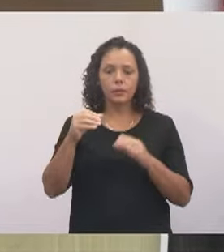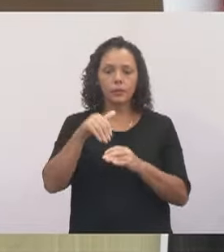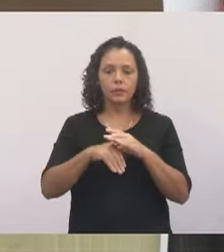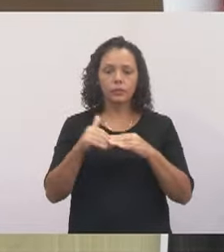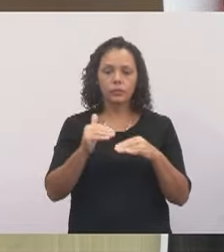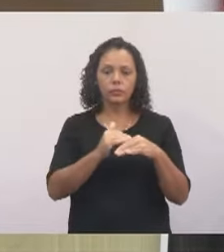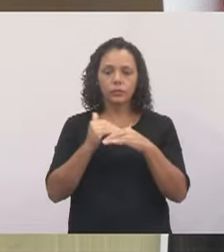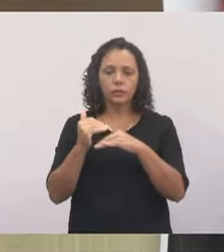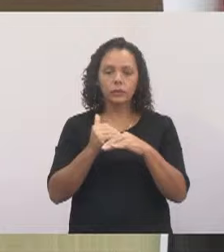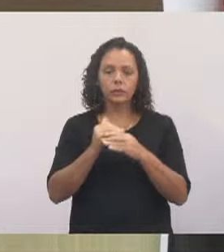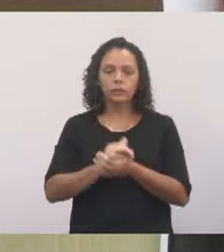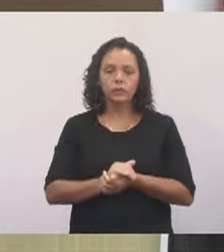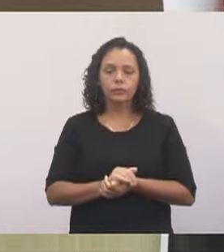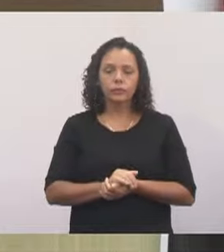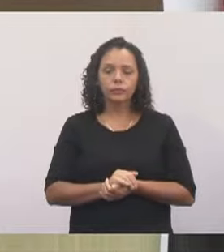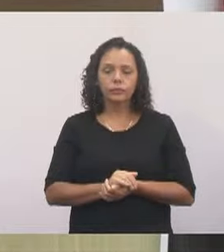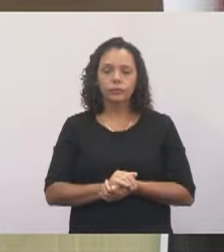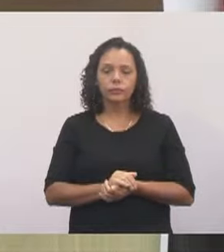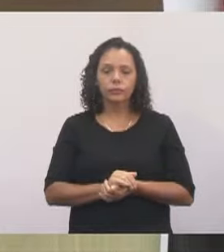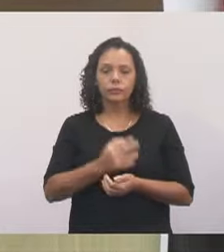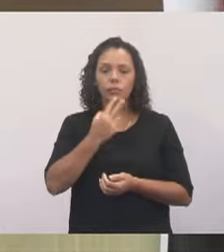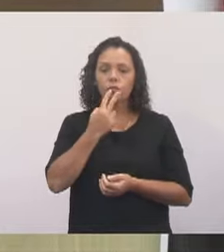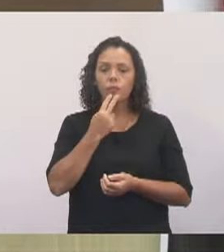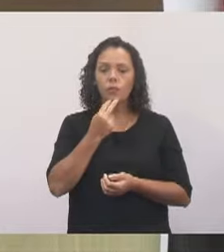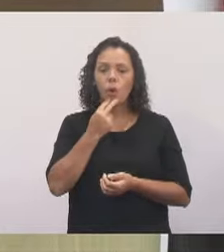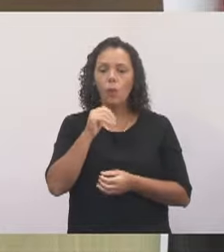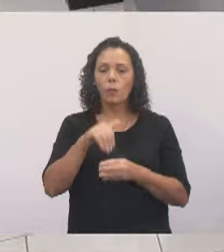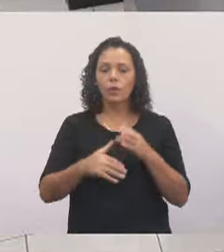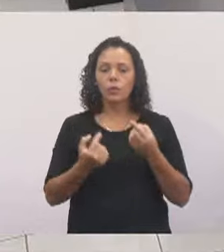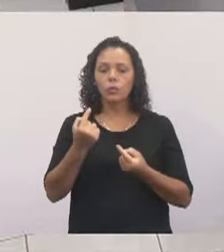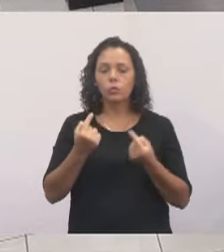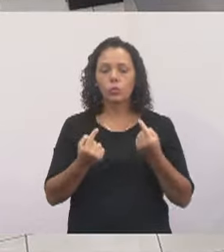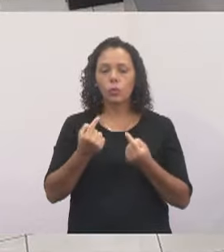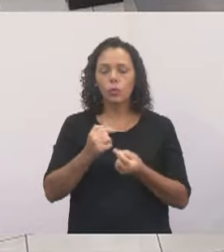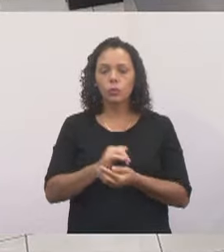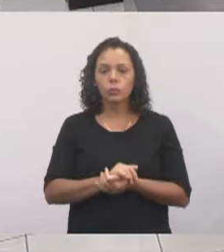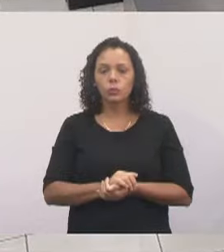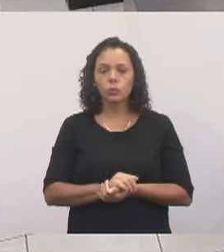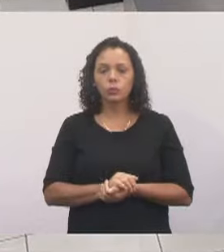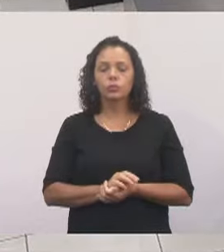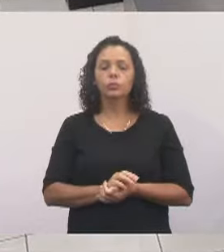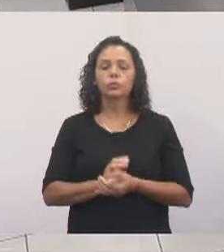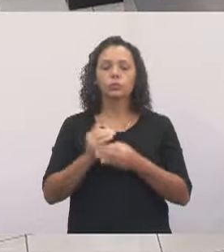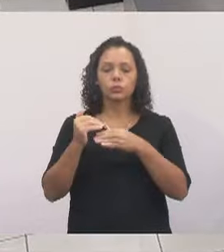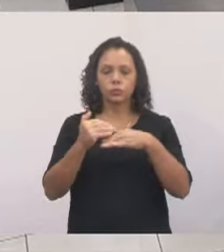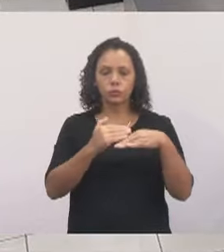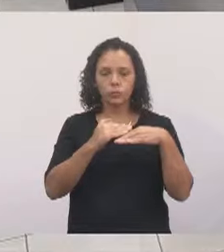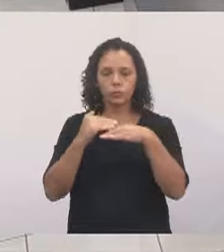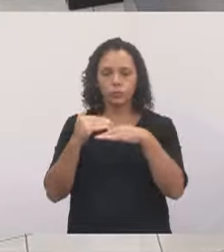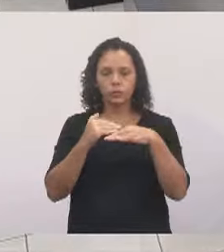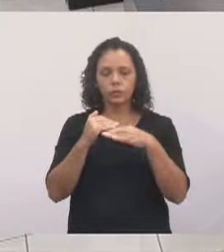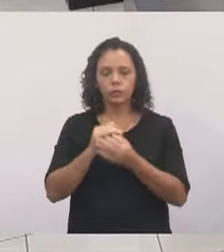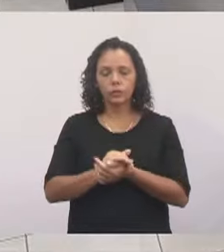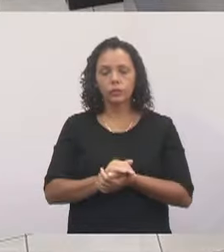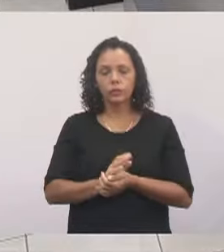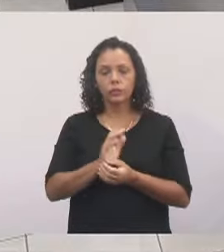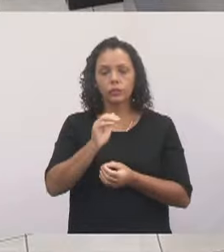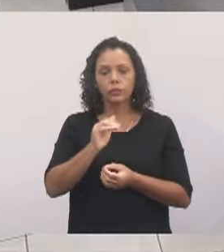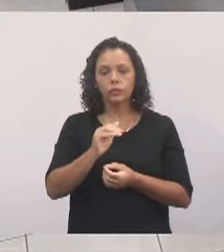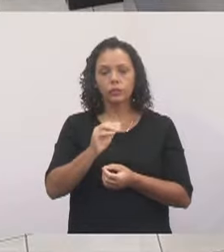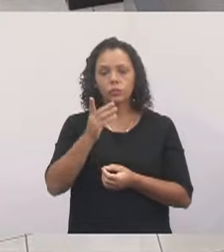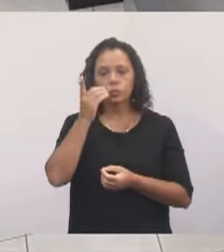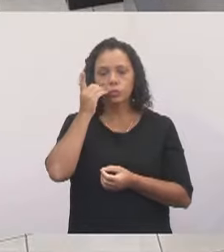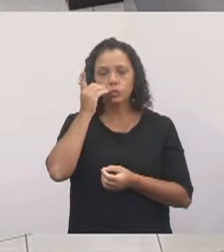voto é favorável. Como vota o vereador Valmir do Parque Meia Lua? Meu voto é favorável. Como vota o